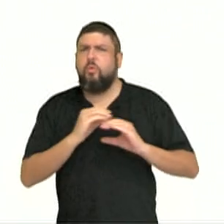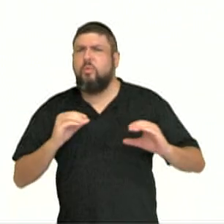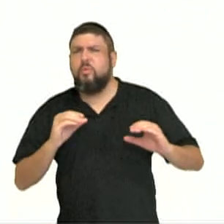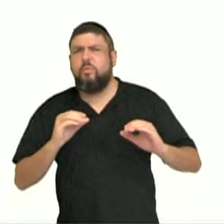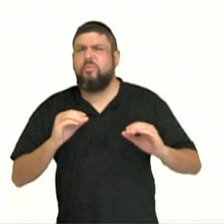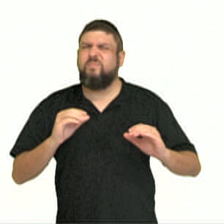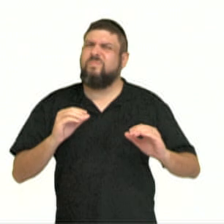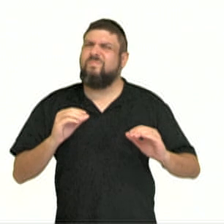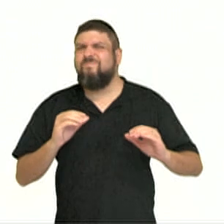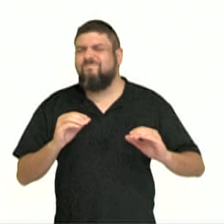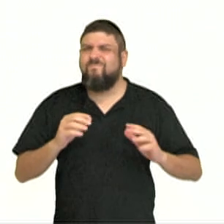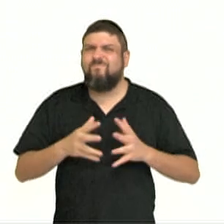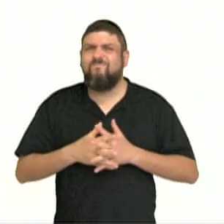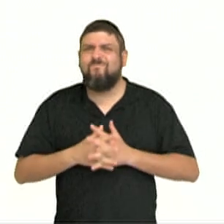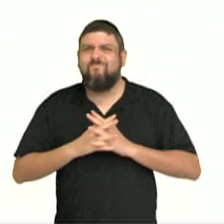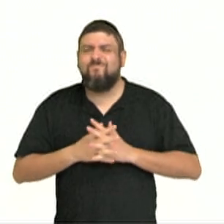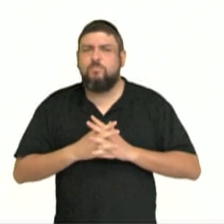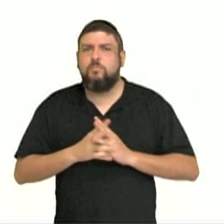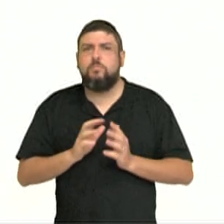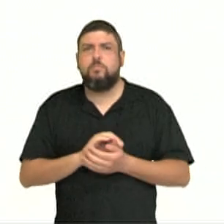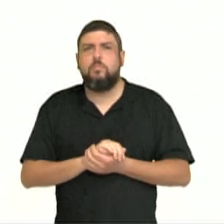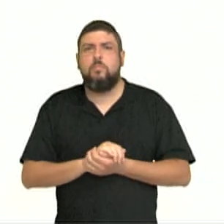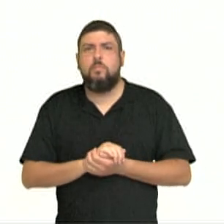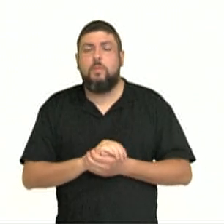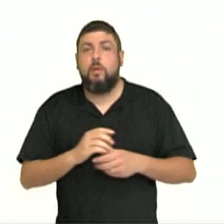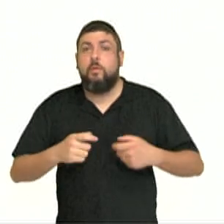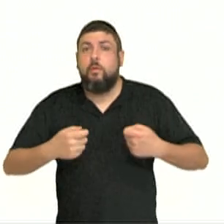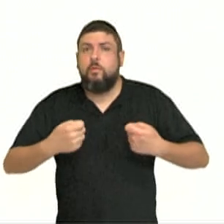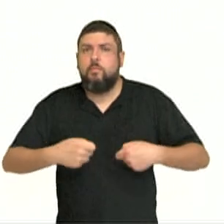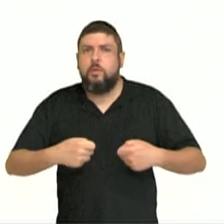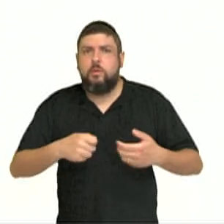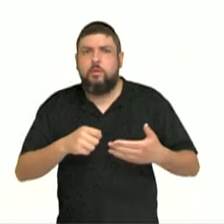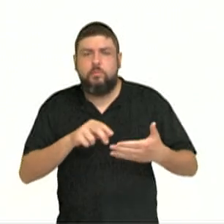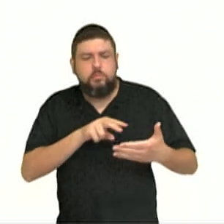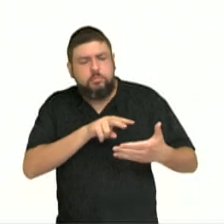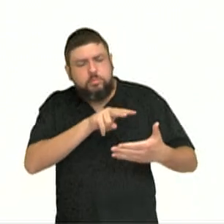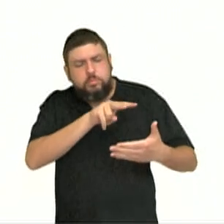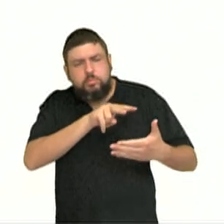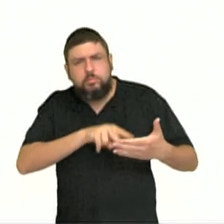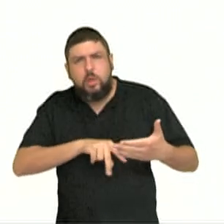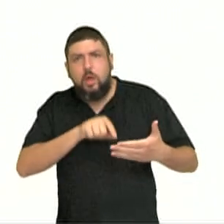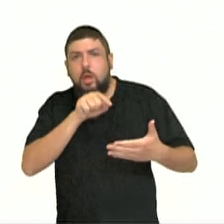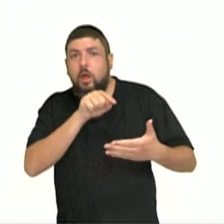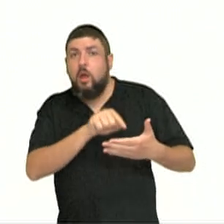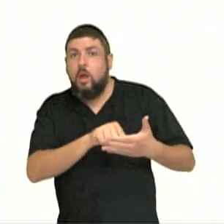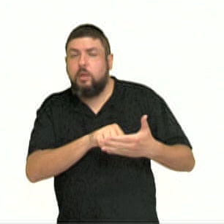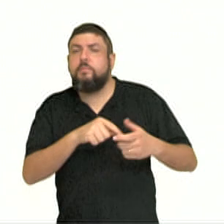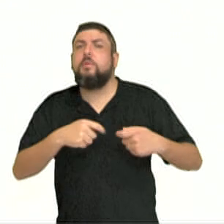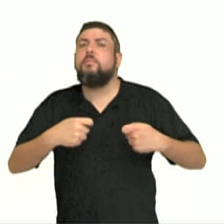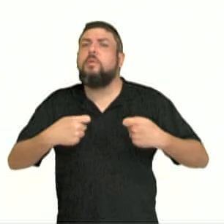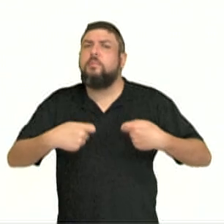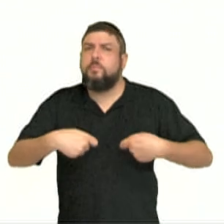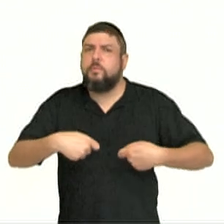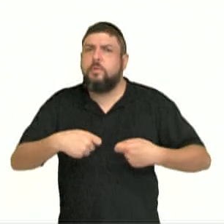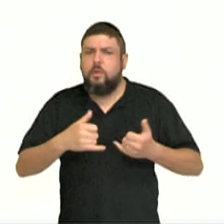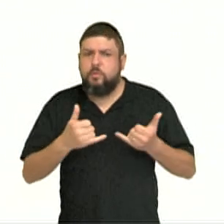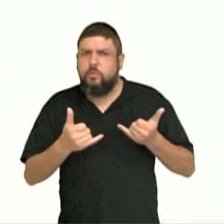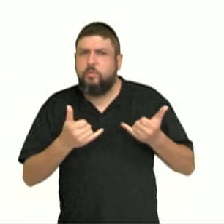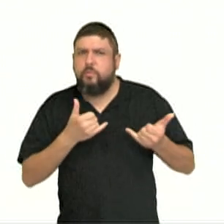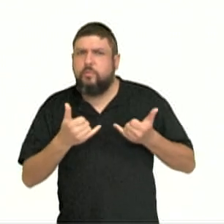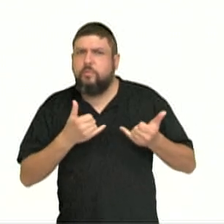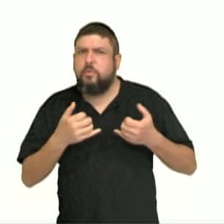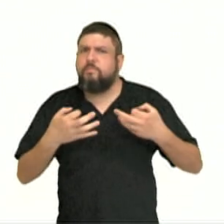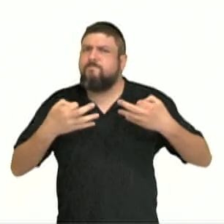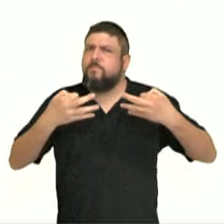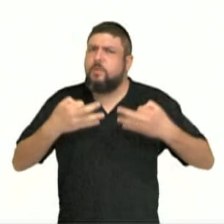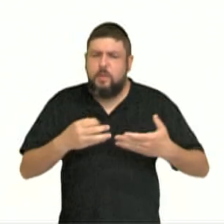é. Então eu preciso ter ali dados, informações precisas. Pesquisadas, analisadas, apuradas,